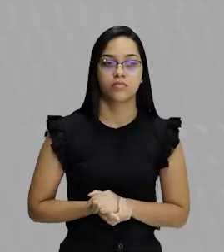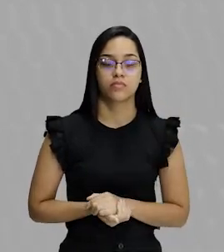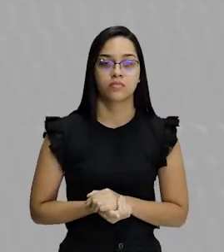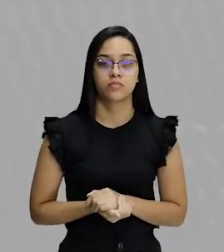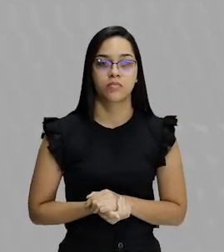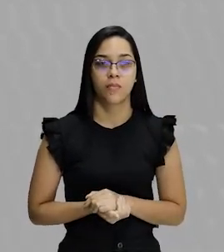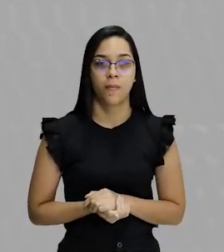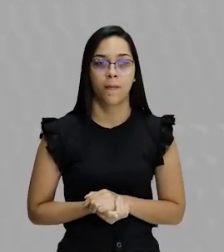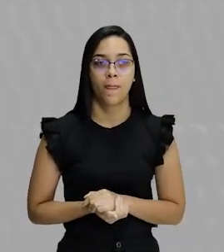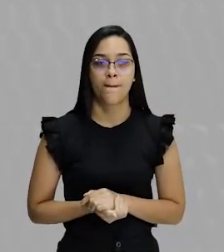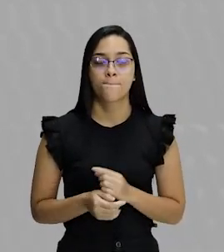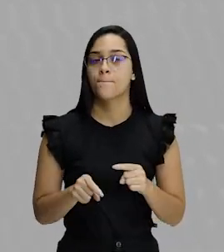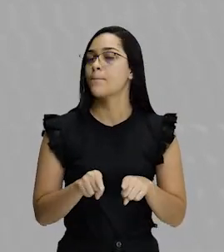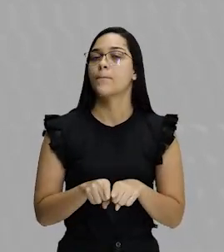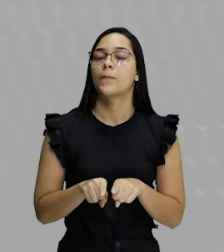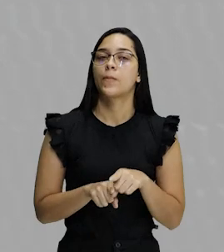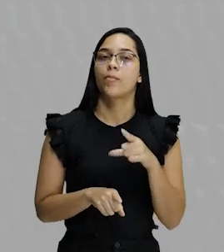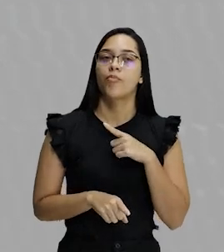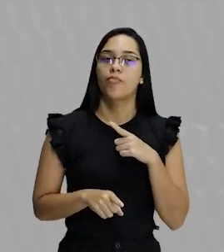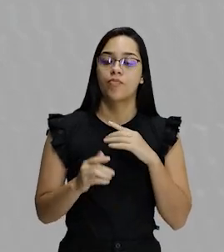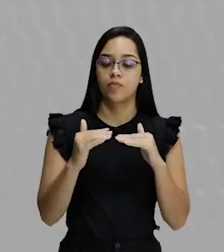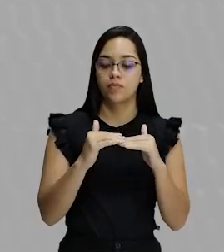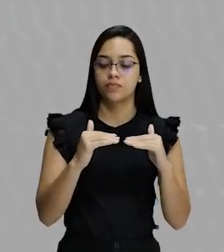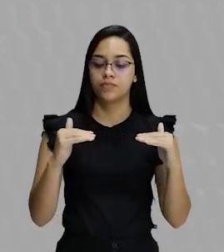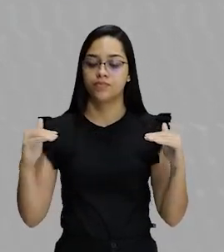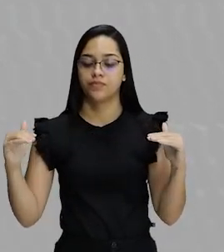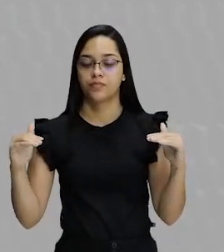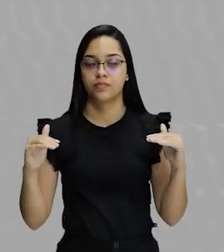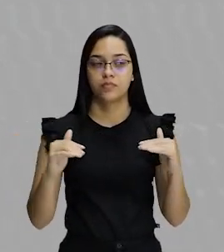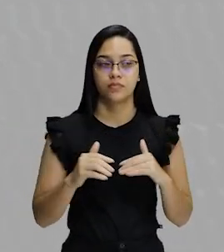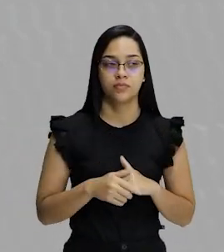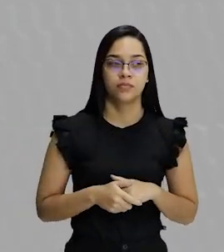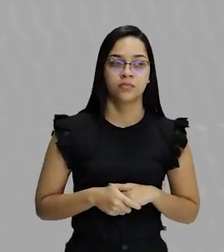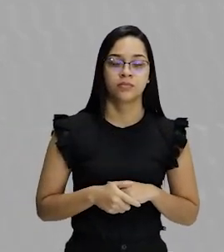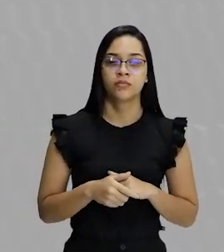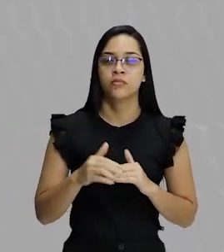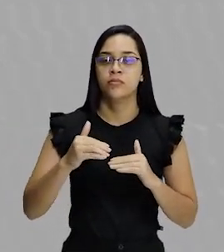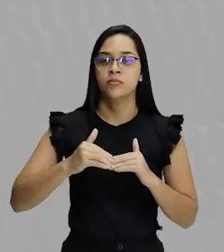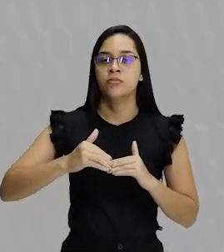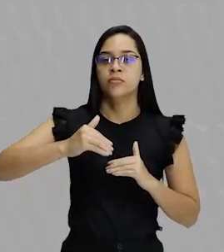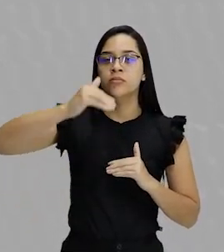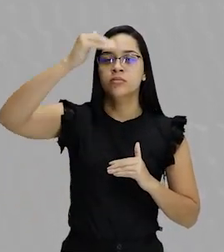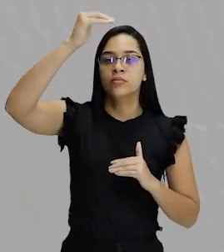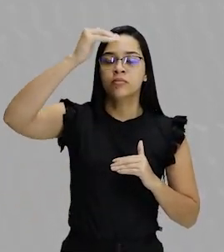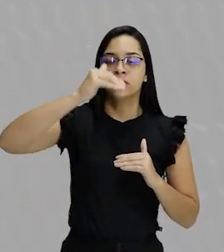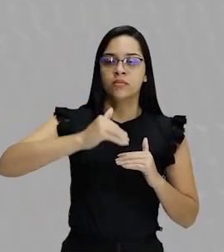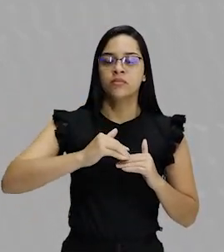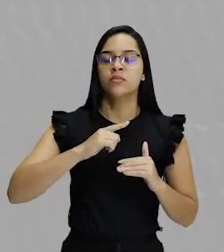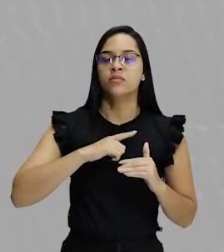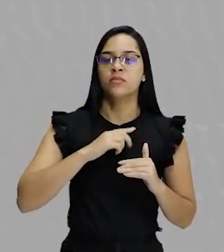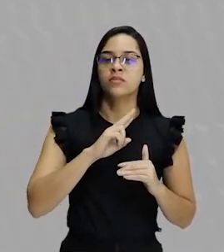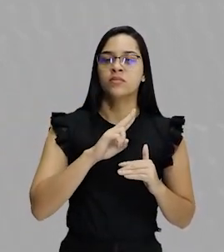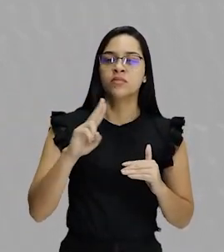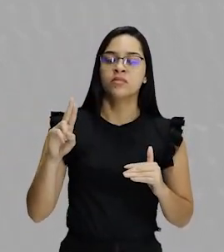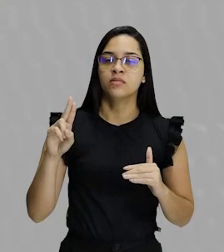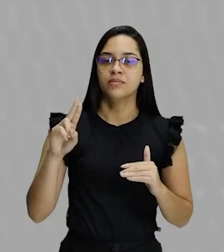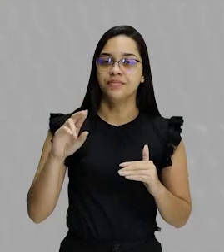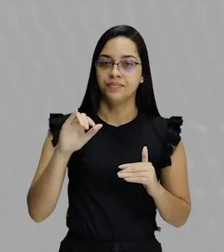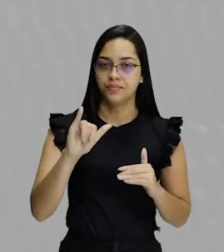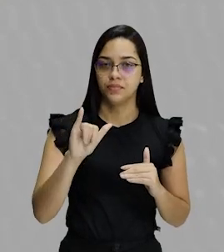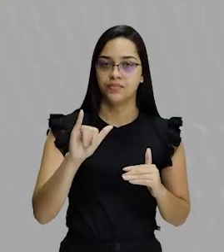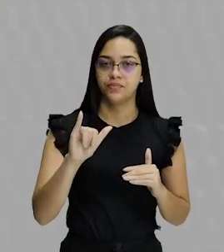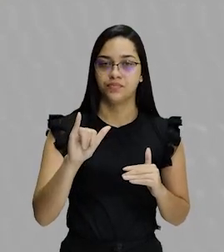abscissas. Esse eixo horizontal, tá? Esse eixo vertical, tá? Ele é o eixo